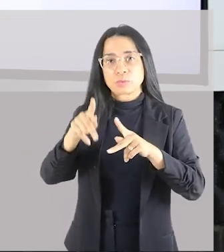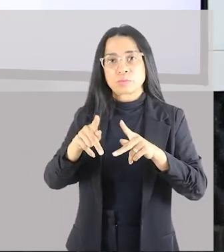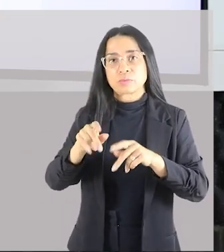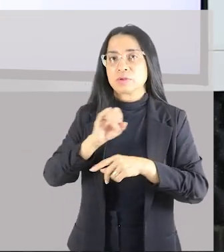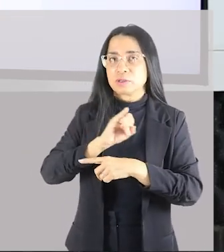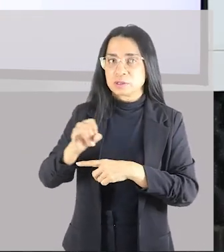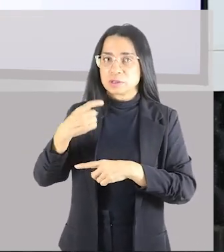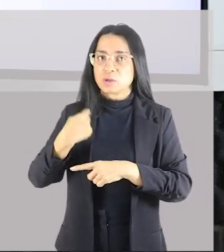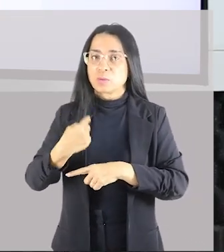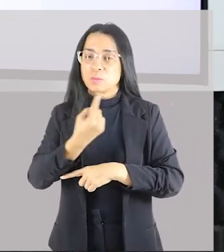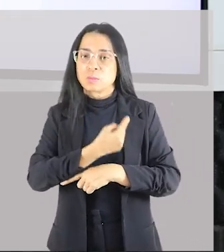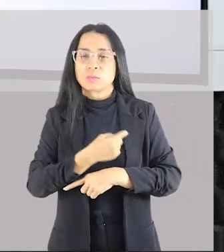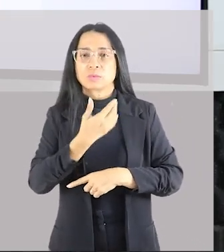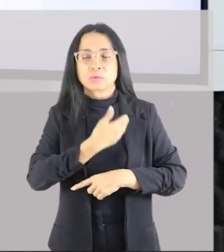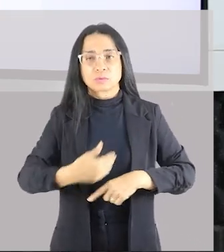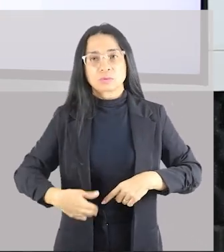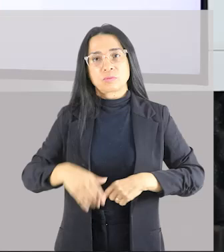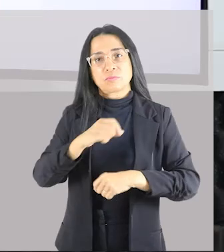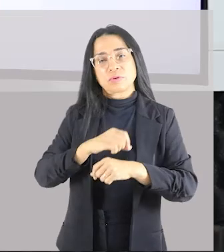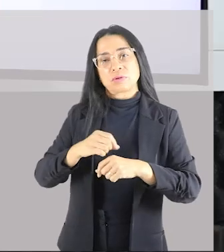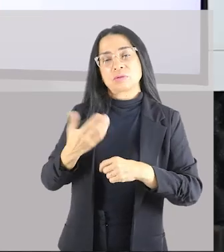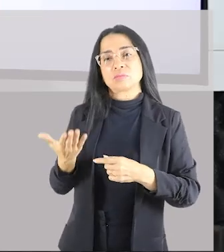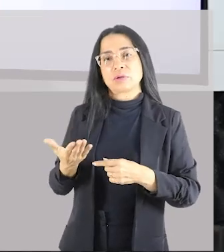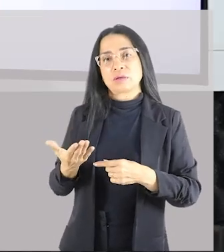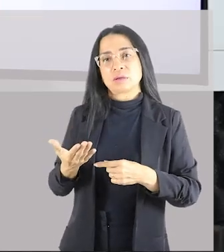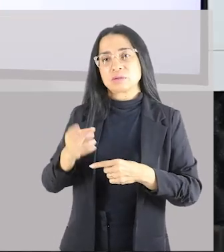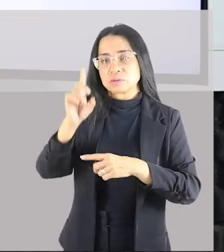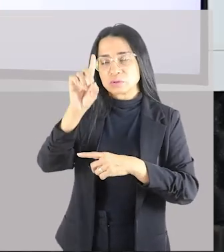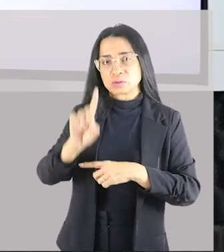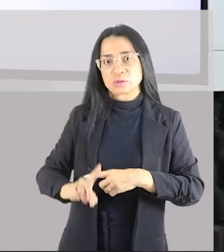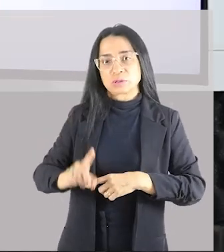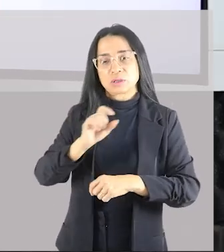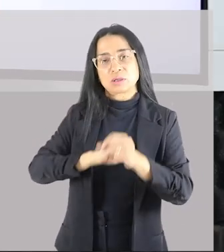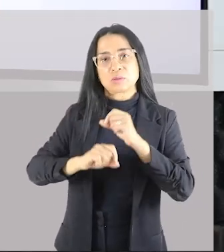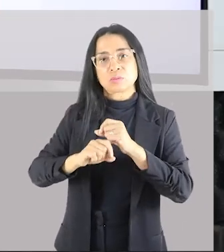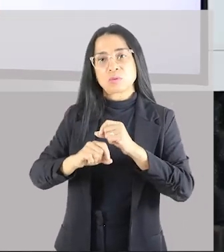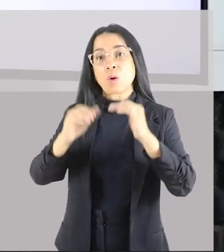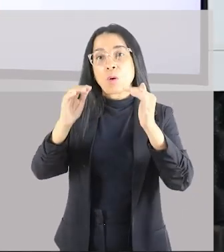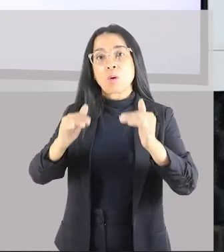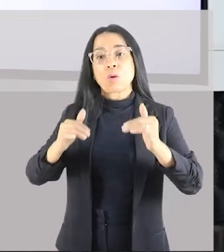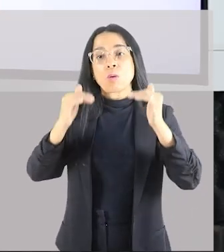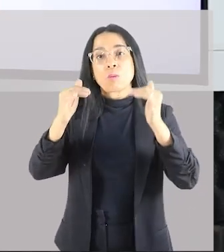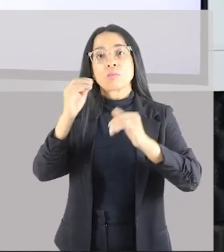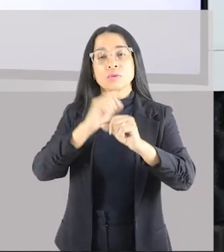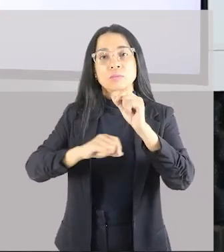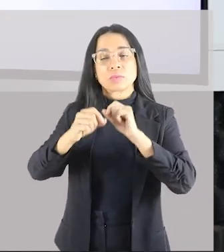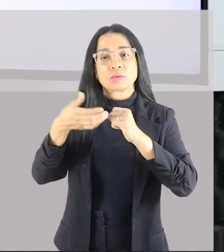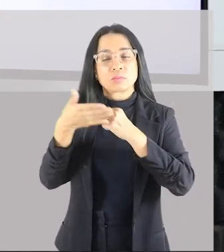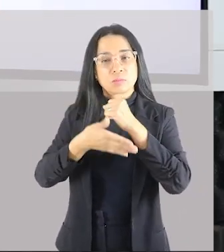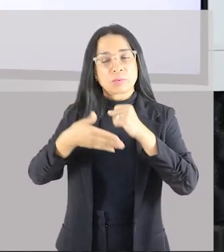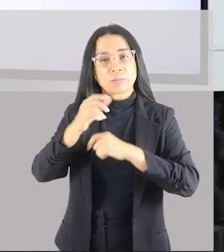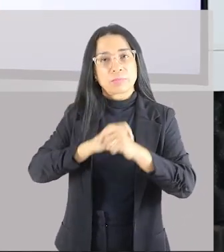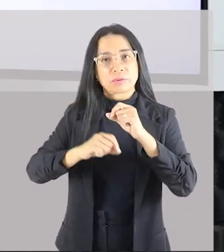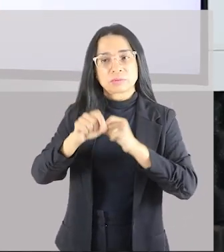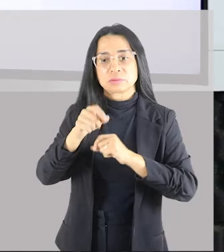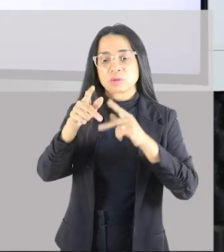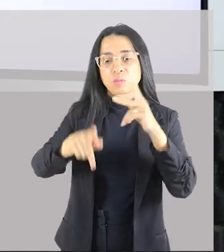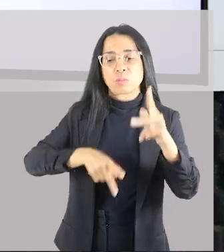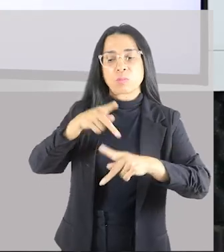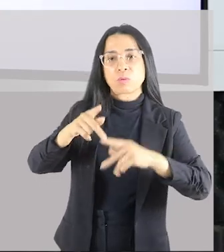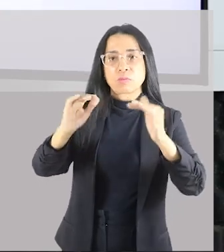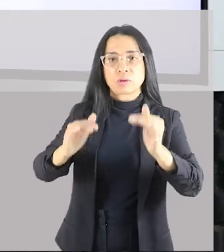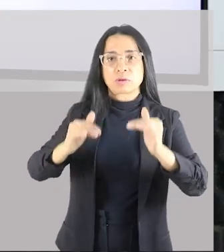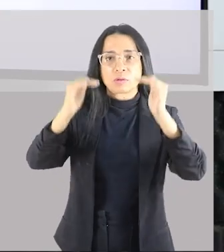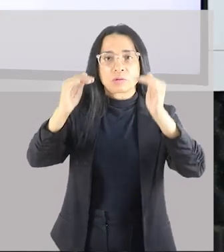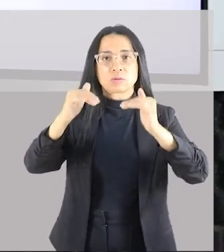de direito, um fundamento para que as leis sejam cumpridas é que esse povo é soberano sobre tudo. Então, nada vai